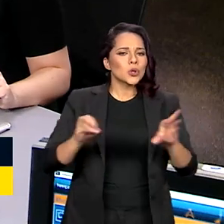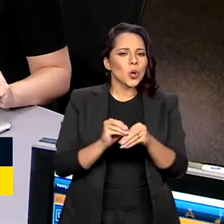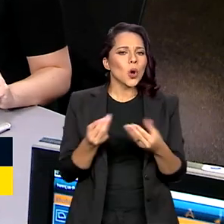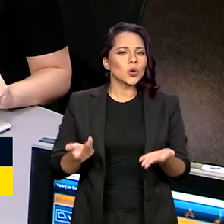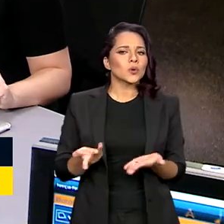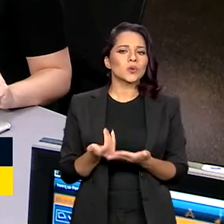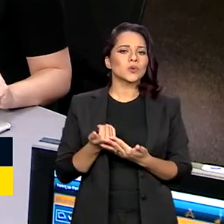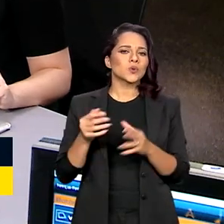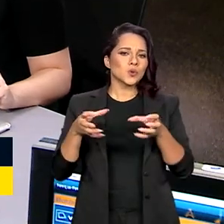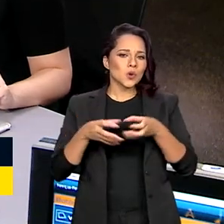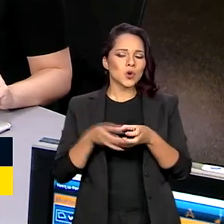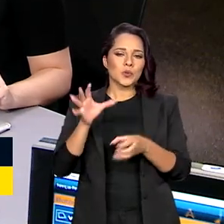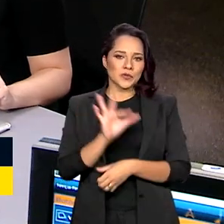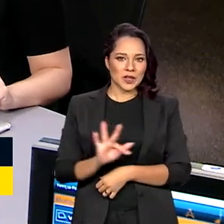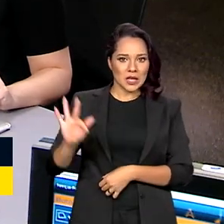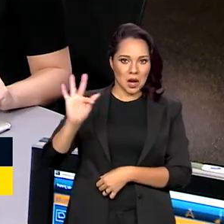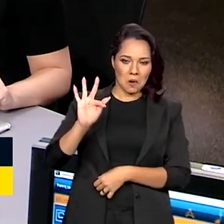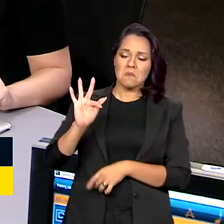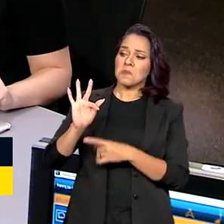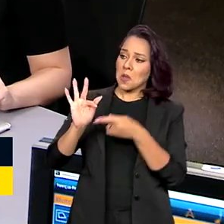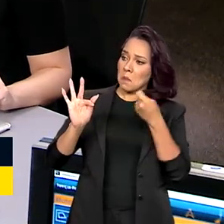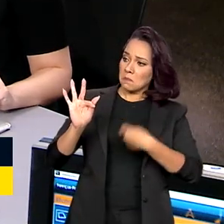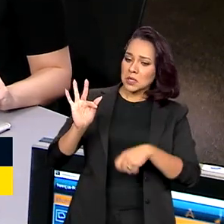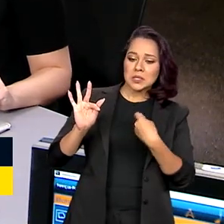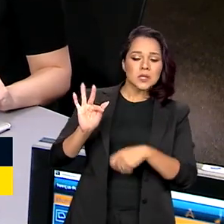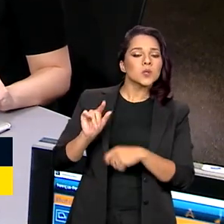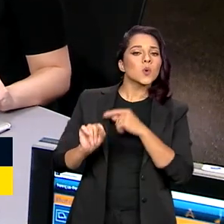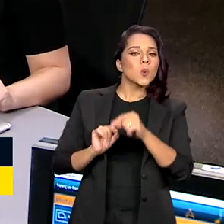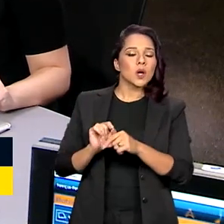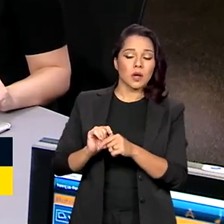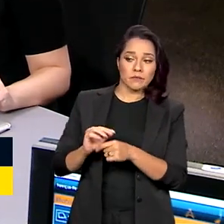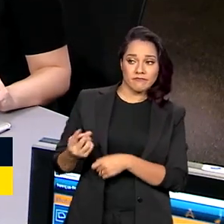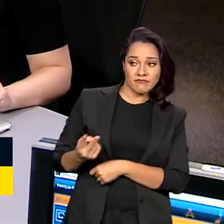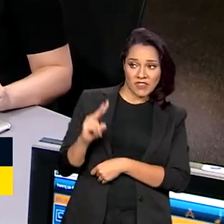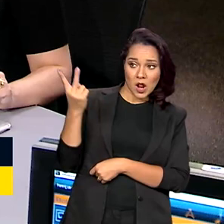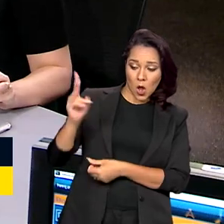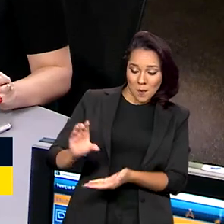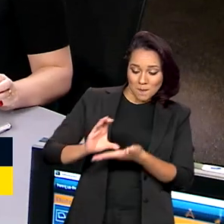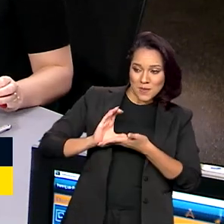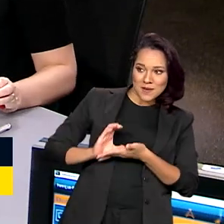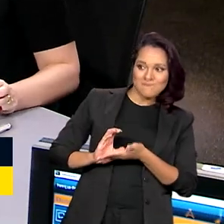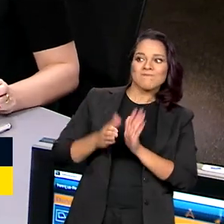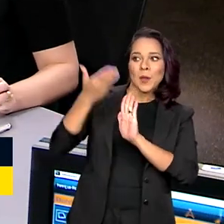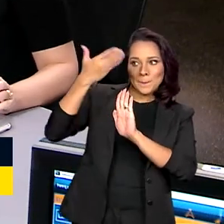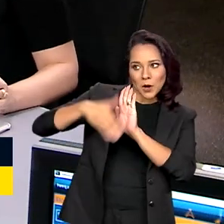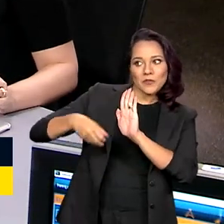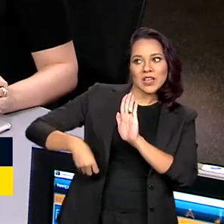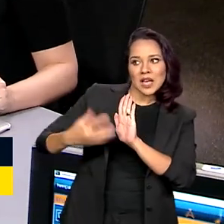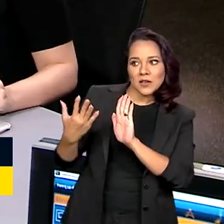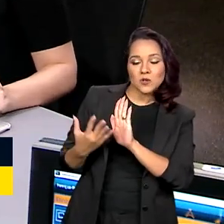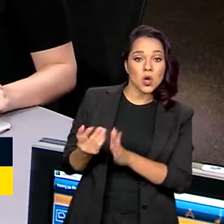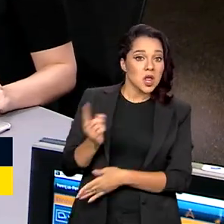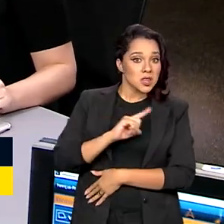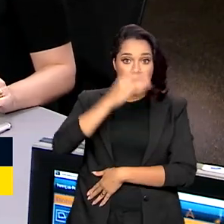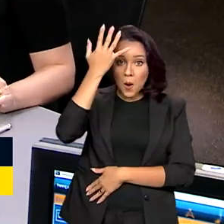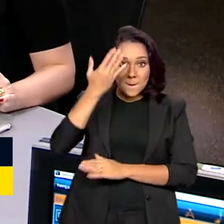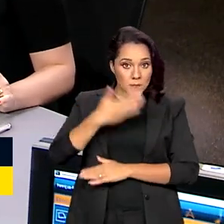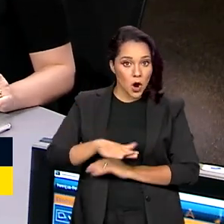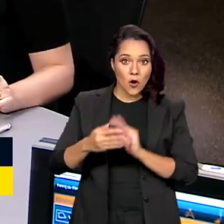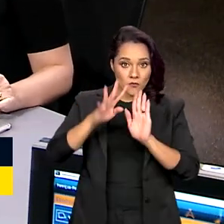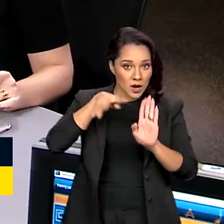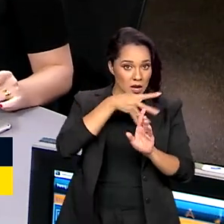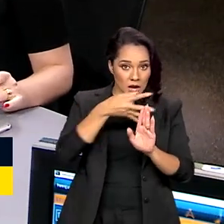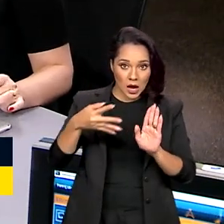os entes federados vão precisar prestar contas do valor recebido. As cidades que não apresentaram a planilha de